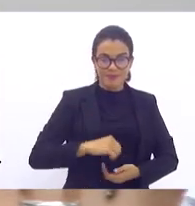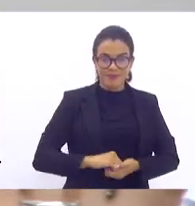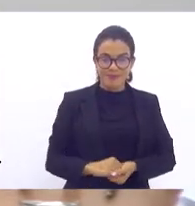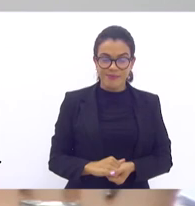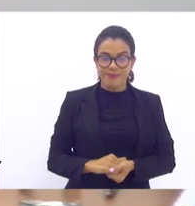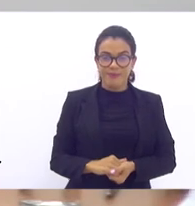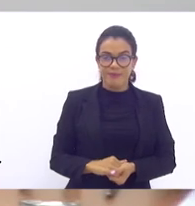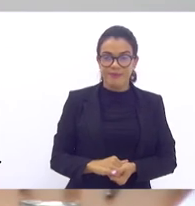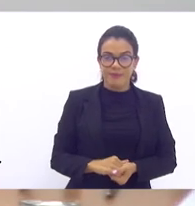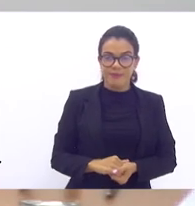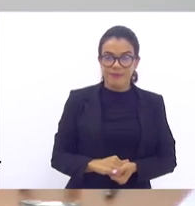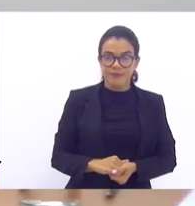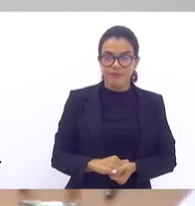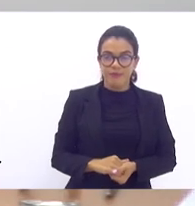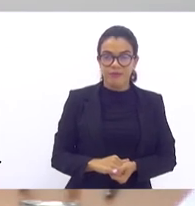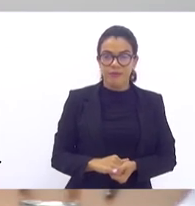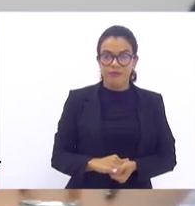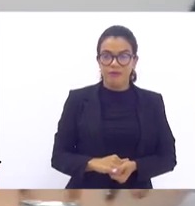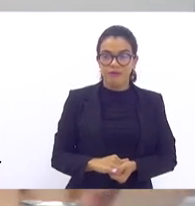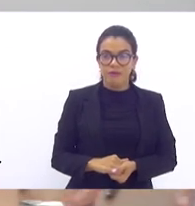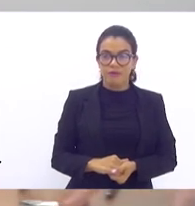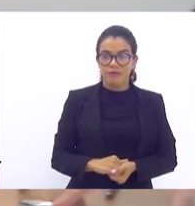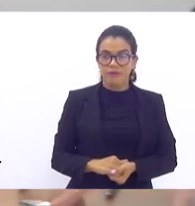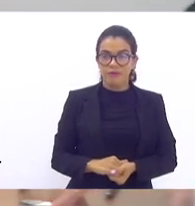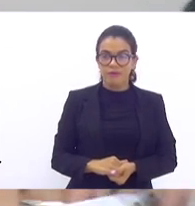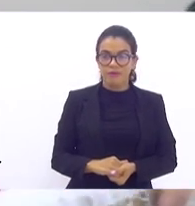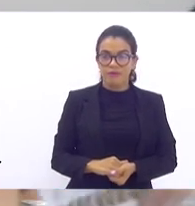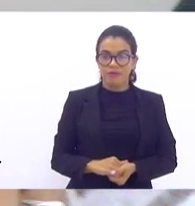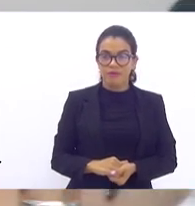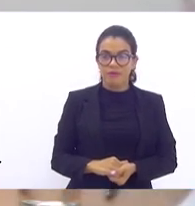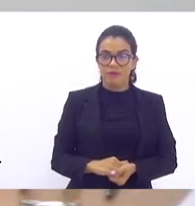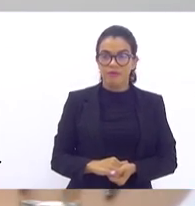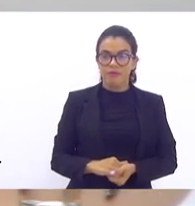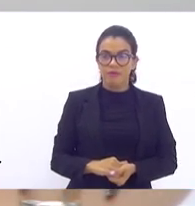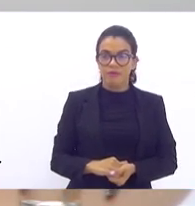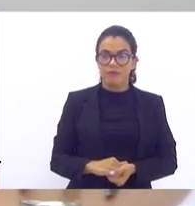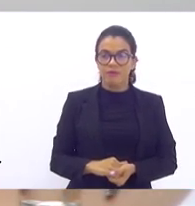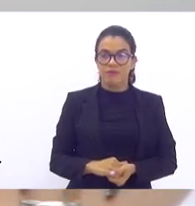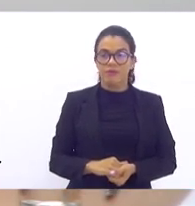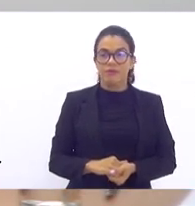e o Anderson que tá aqui comigo